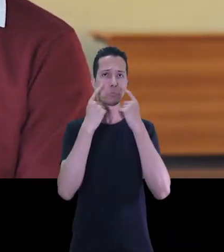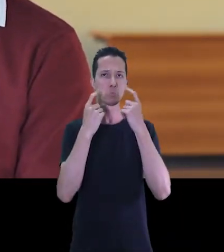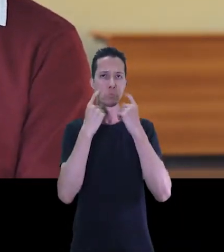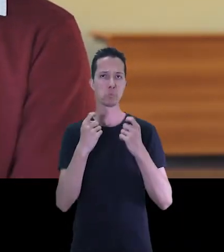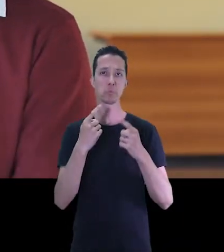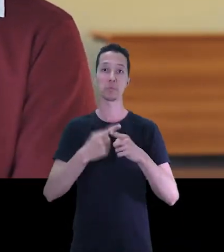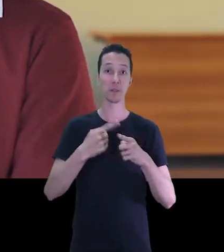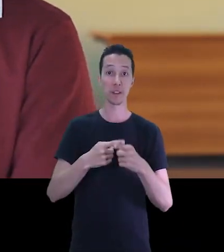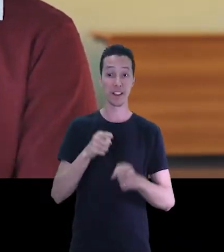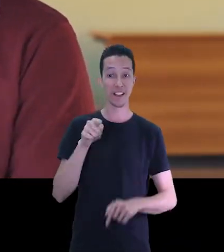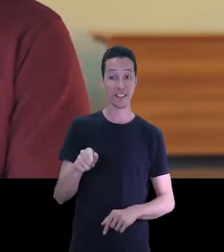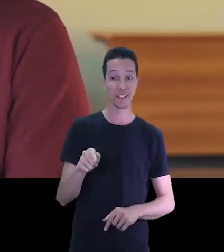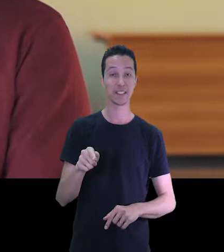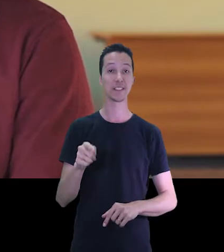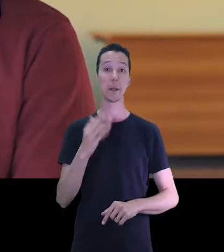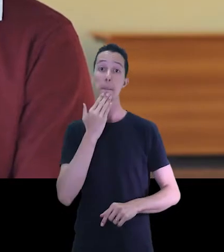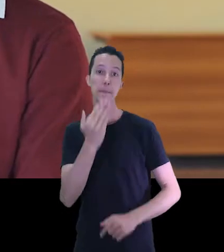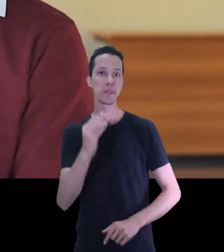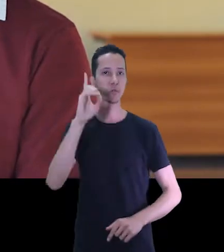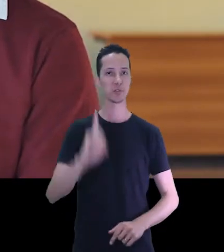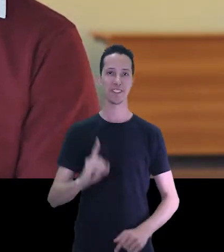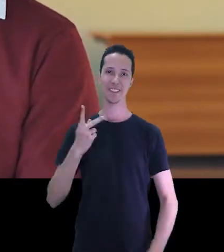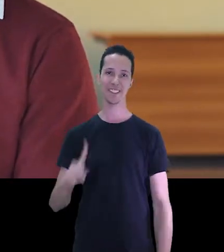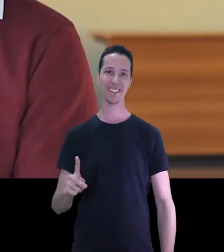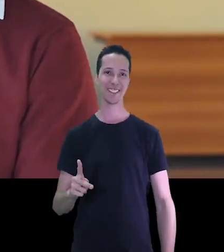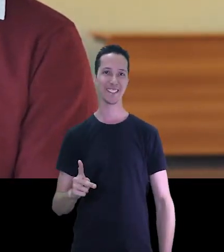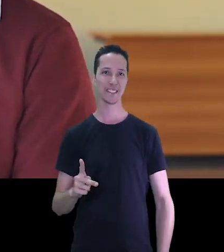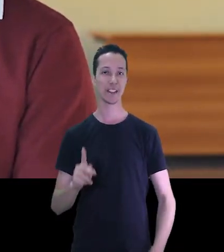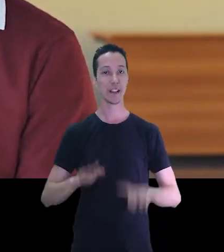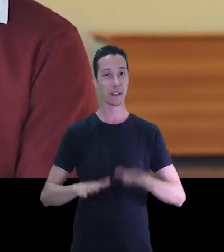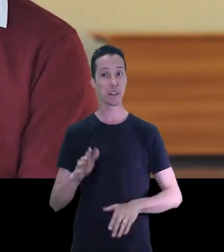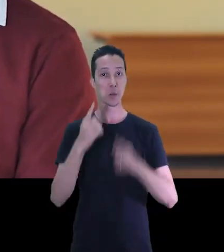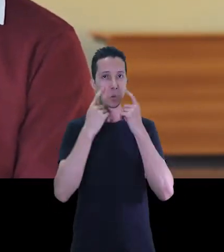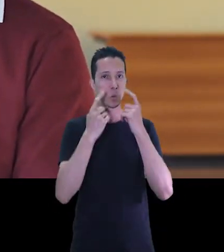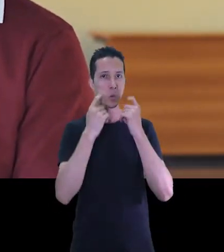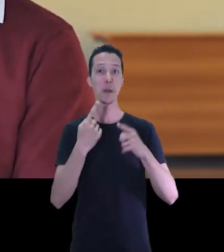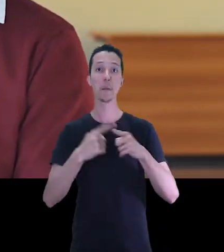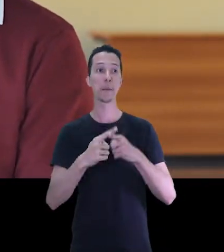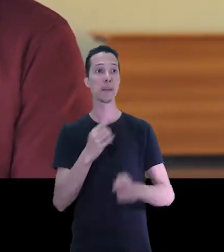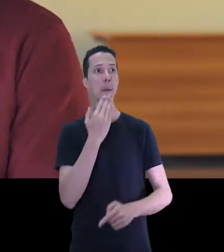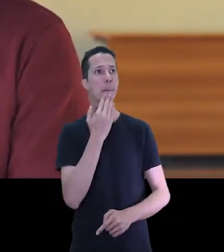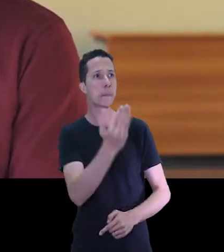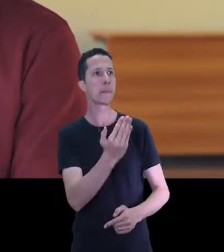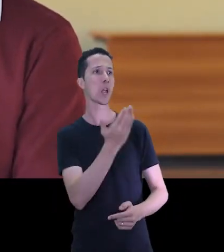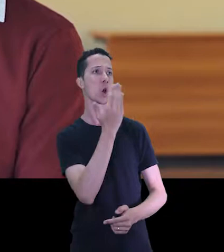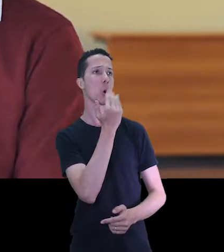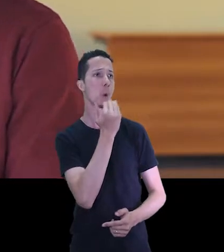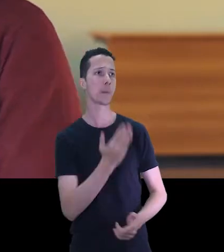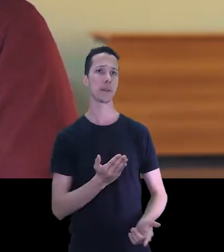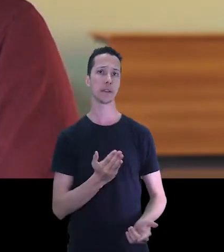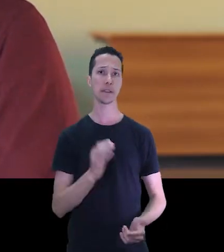a criança ela chora, quando o bebê chora, de alguma maneira ele já está reivindicando um direito. Ele está ali dizendo,